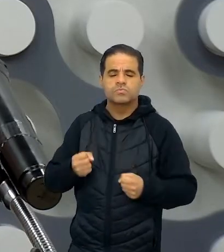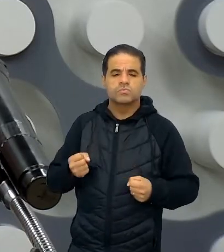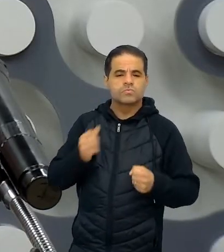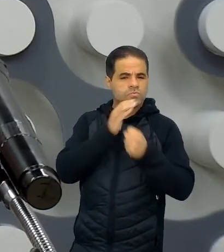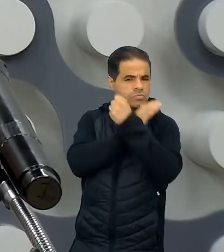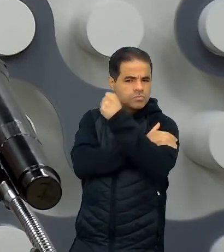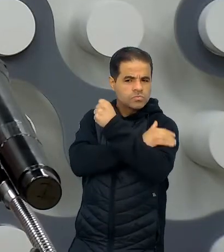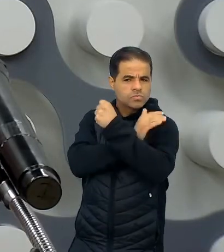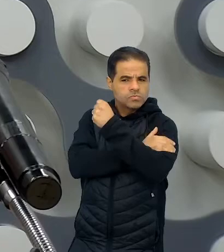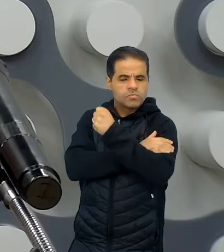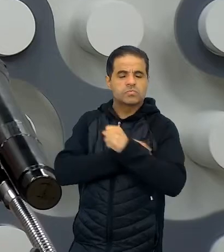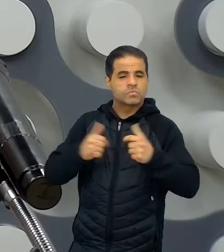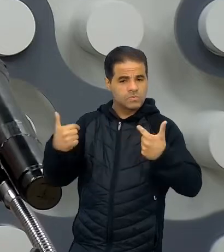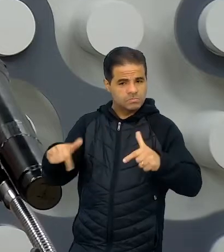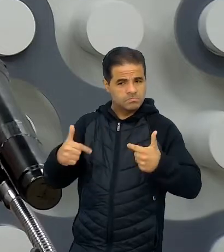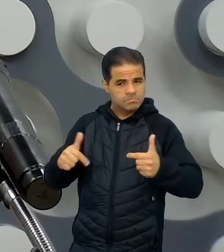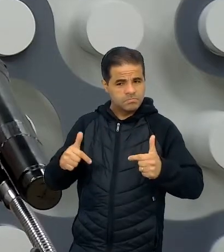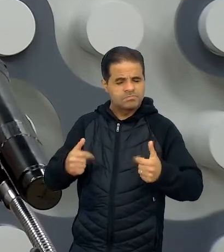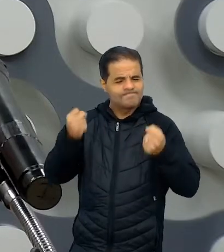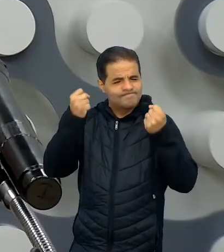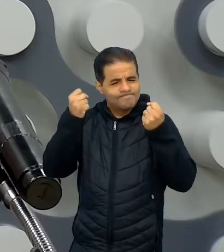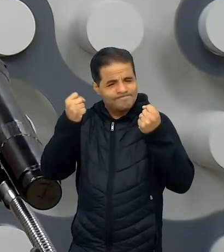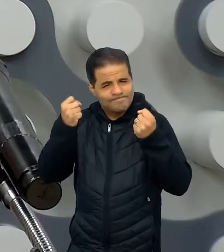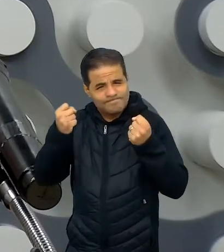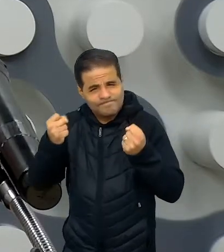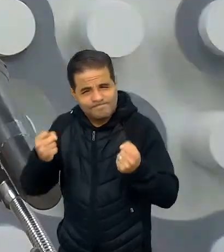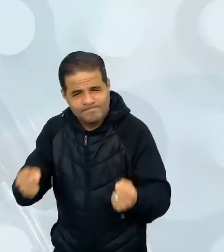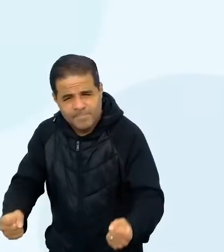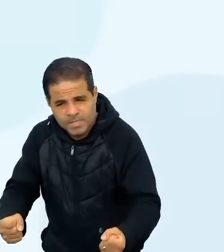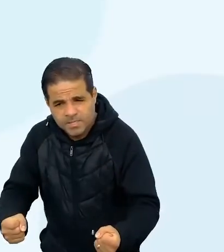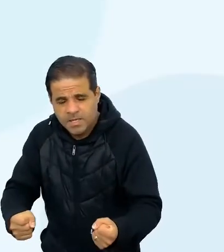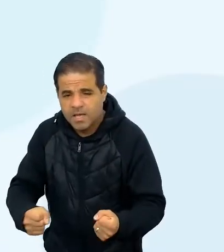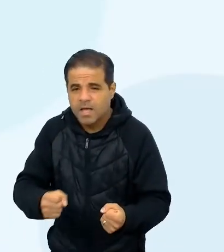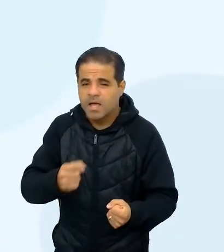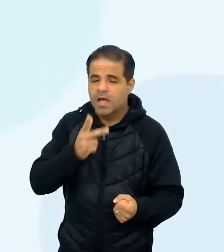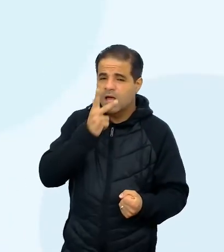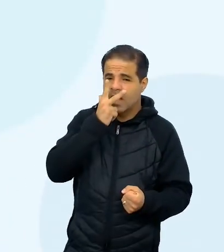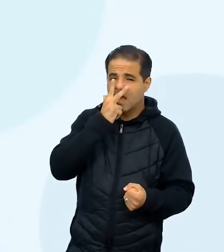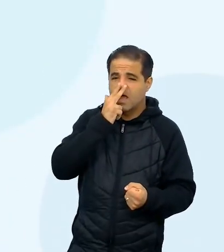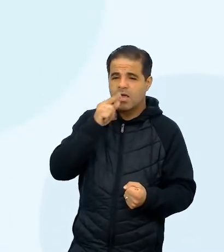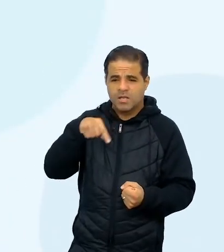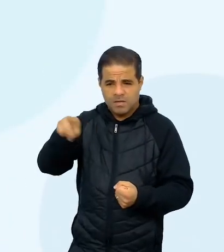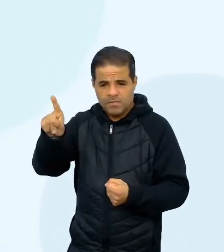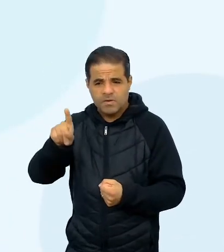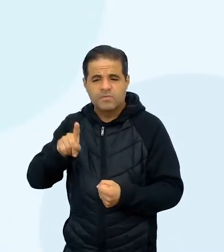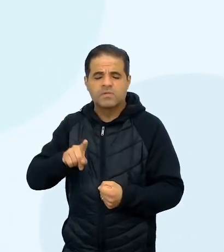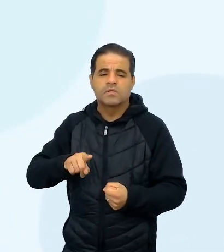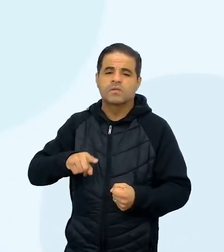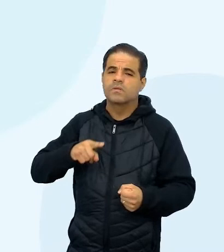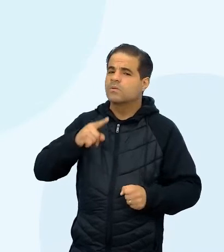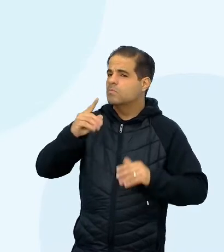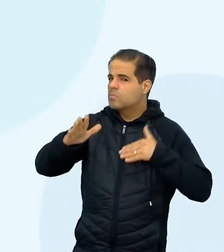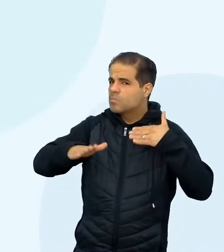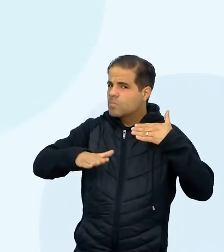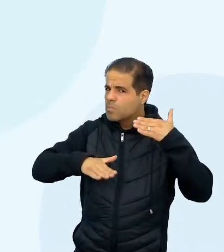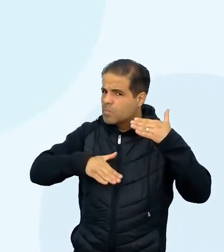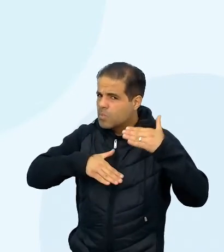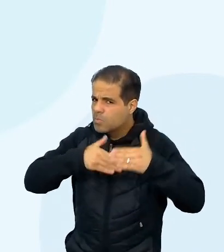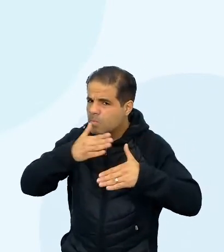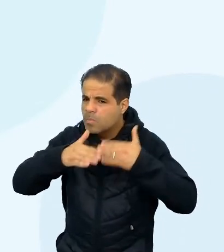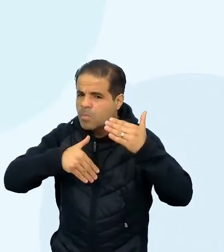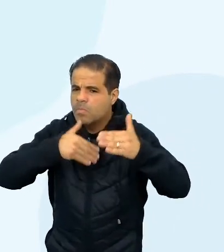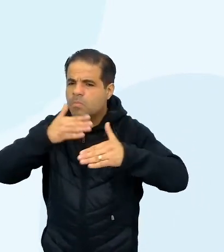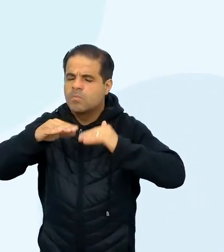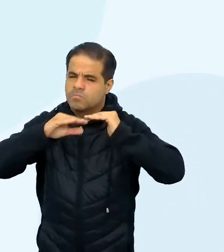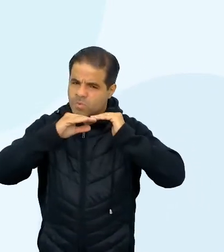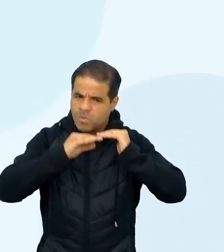aí dos braços trabalhando pesado. Acha que essa imagem levaria você no auge? Levaria. E se falasse no feminino, Aham. no